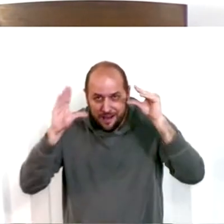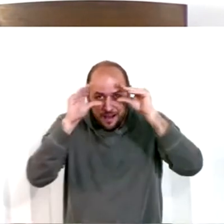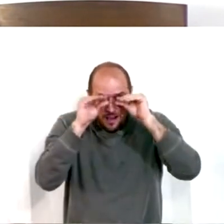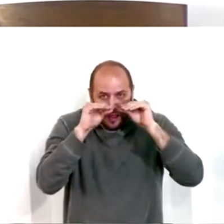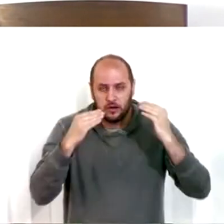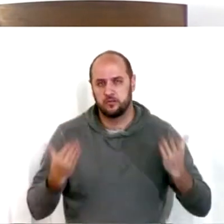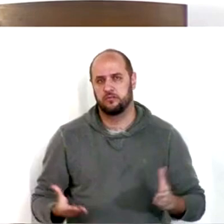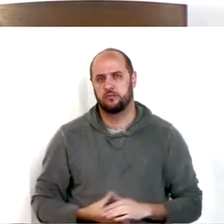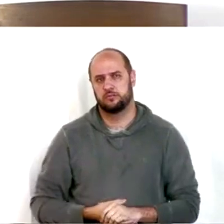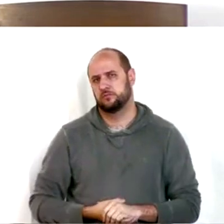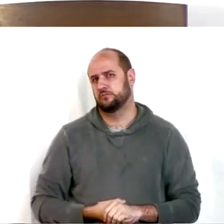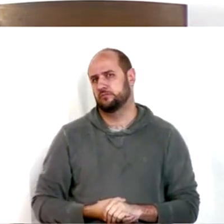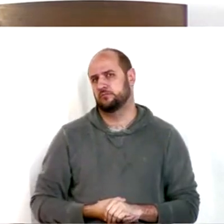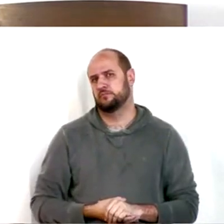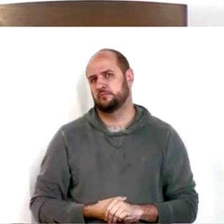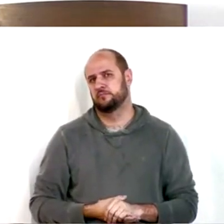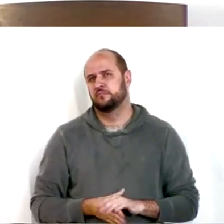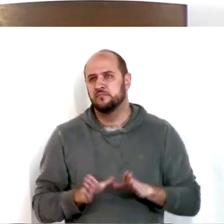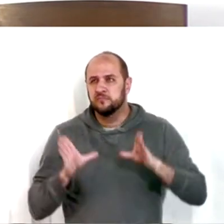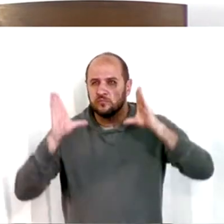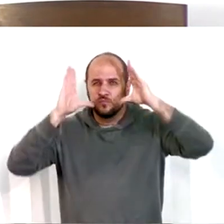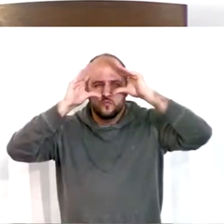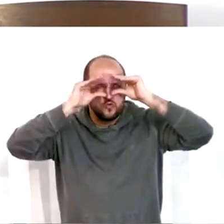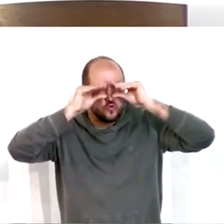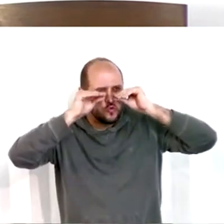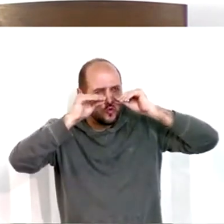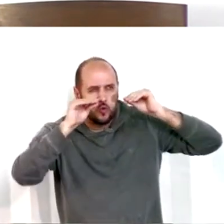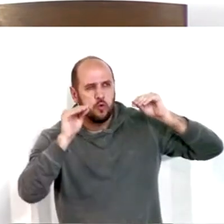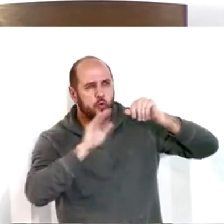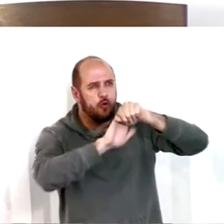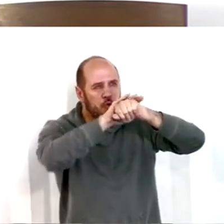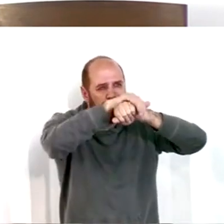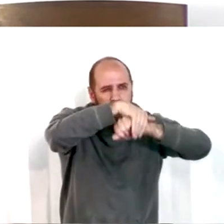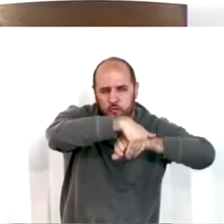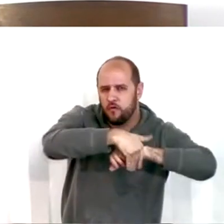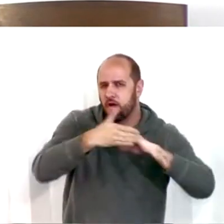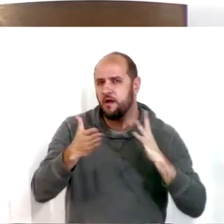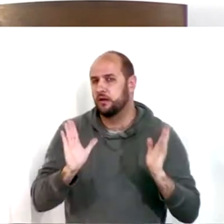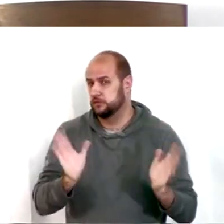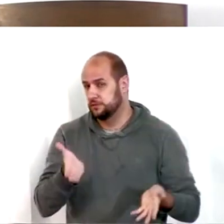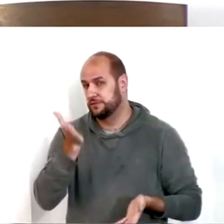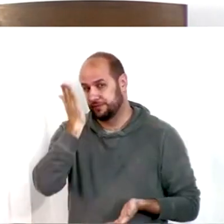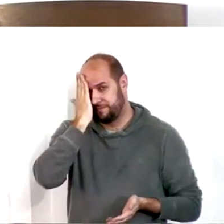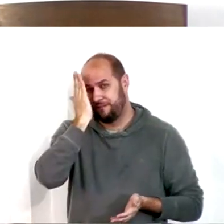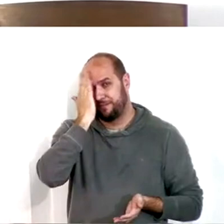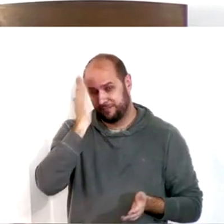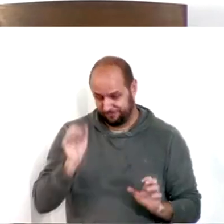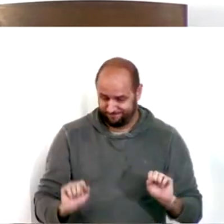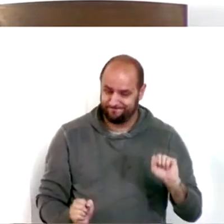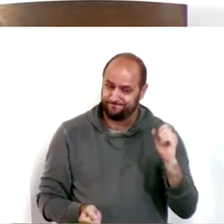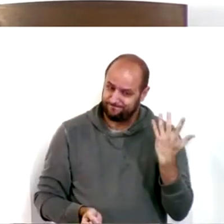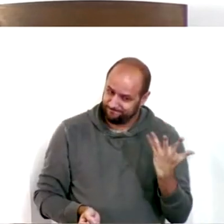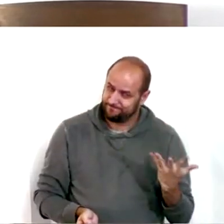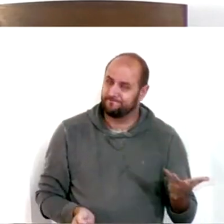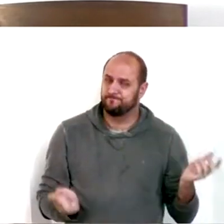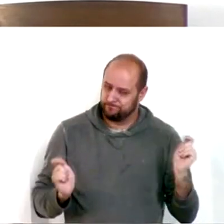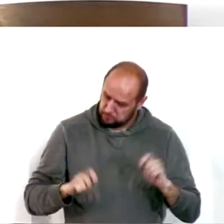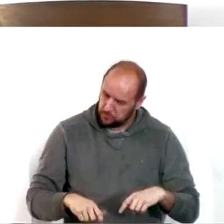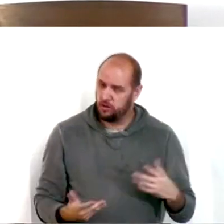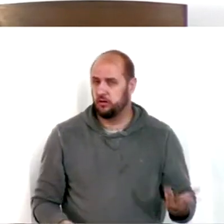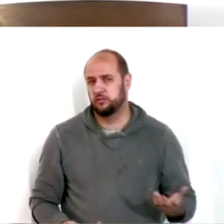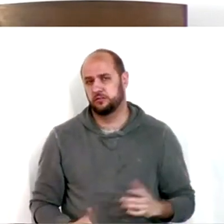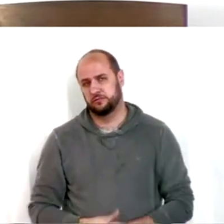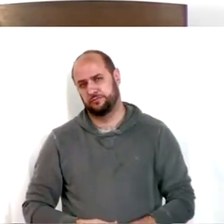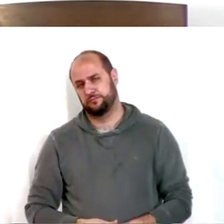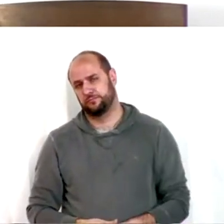noite, na escuridão, onde sabemos que muitas coisas podem